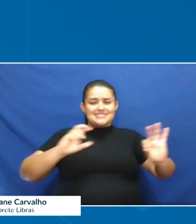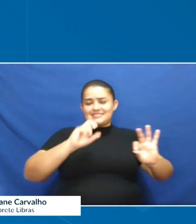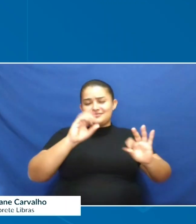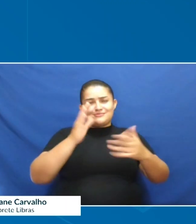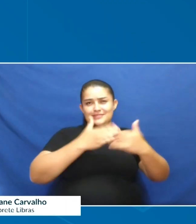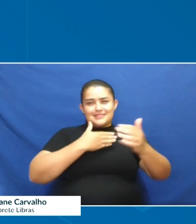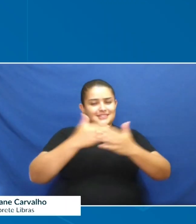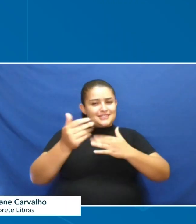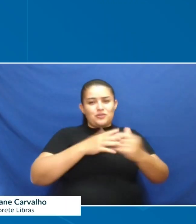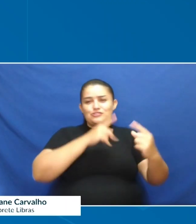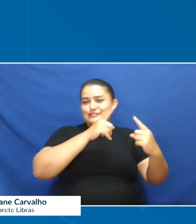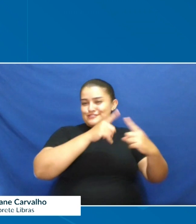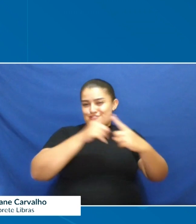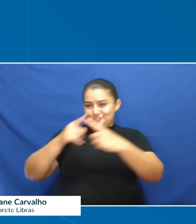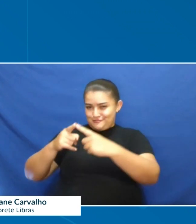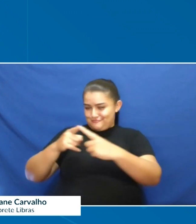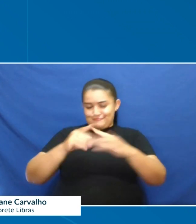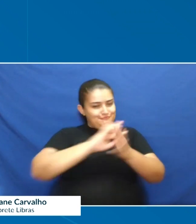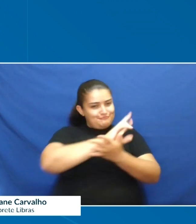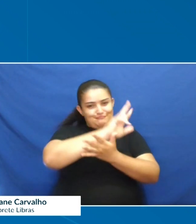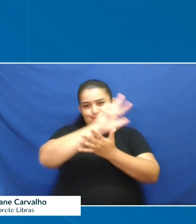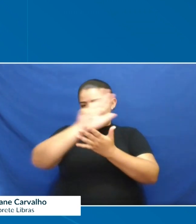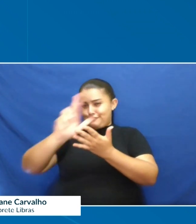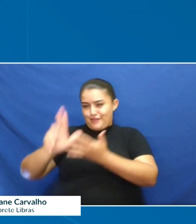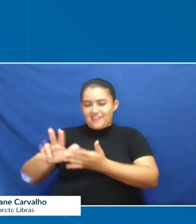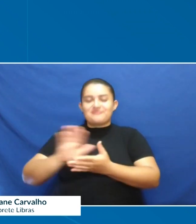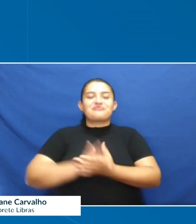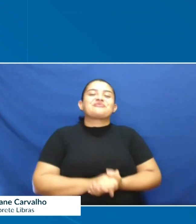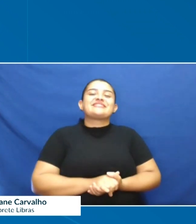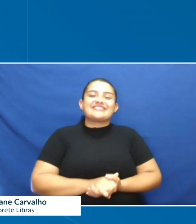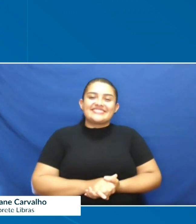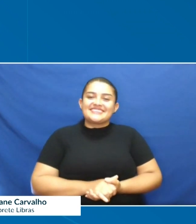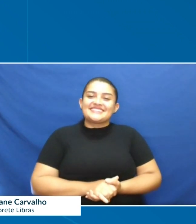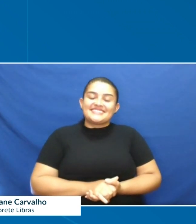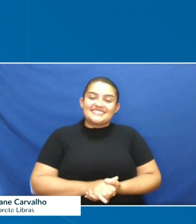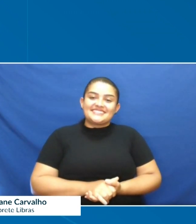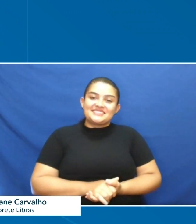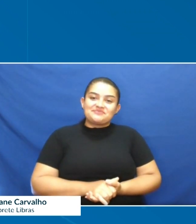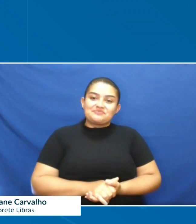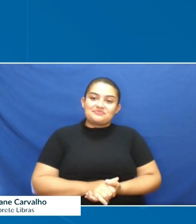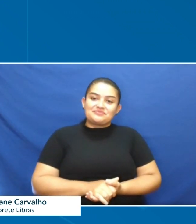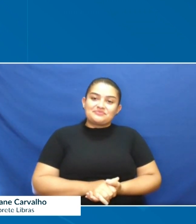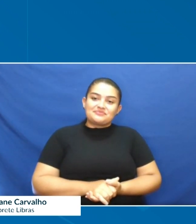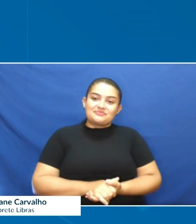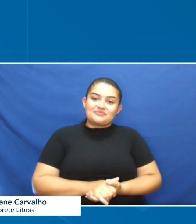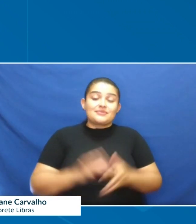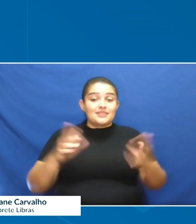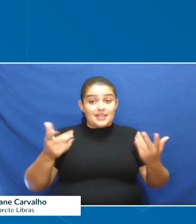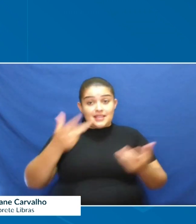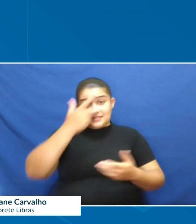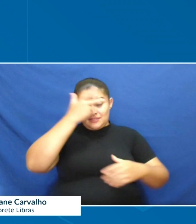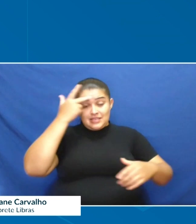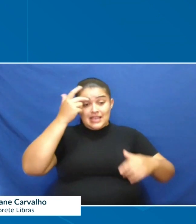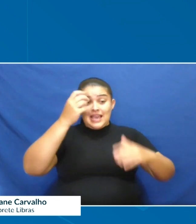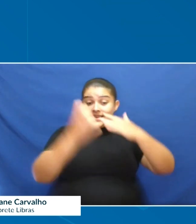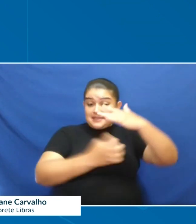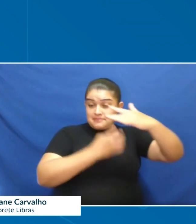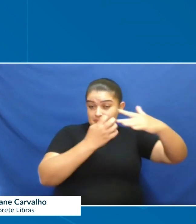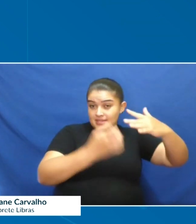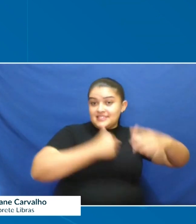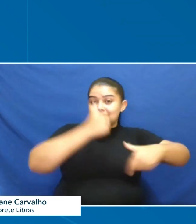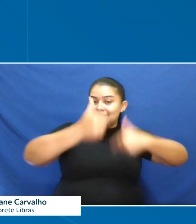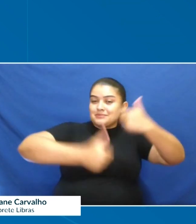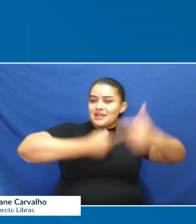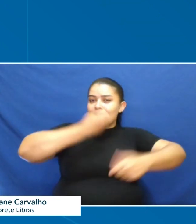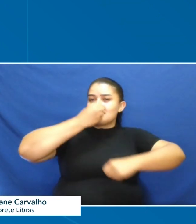de quaisquer tipos, né? De qualquer segmentos. E as empresas que trabalhavam bem as boas